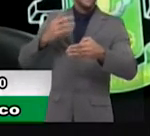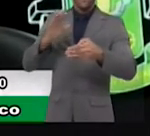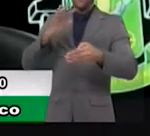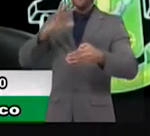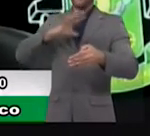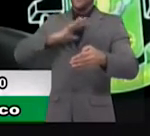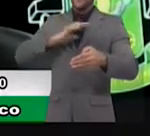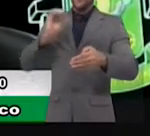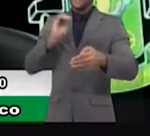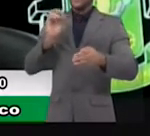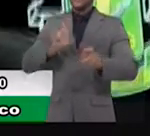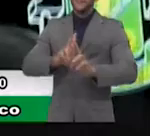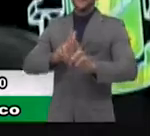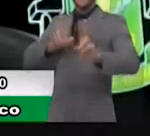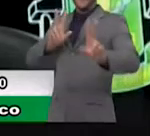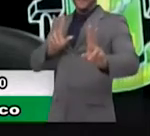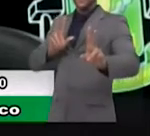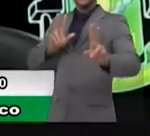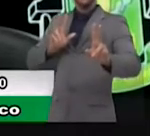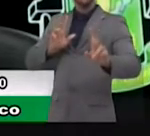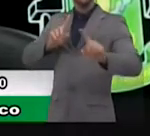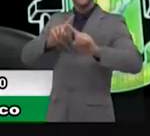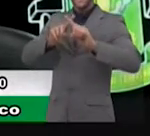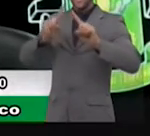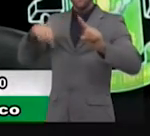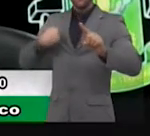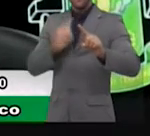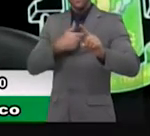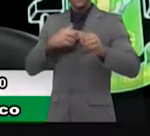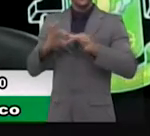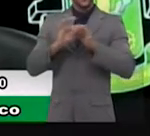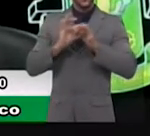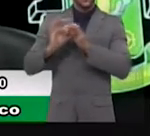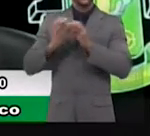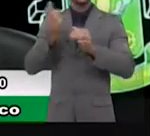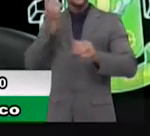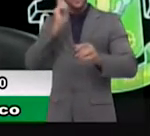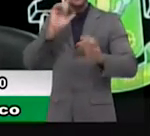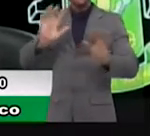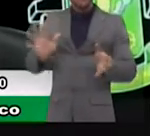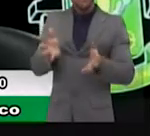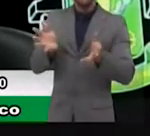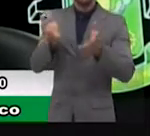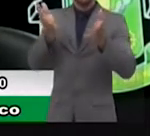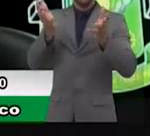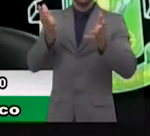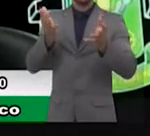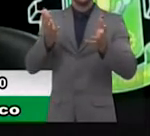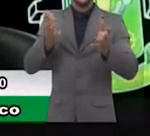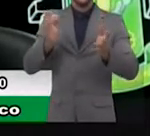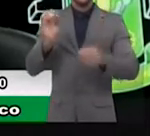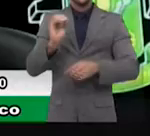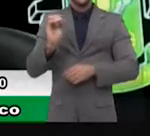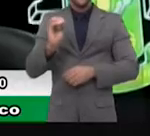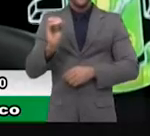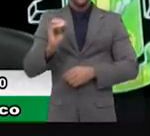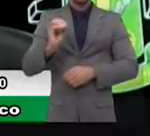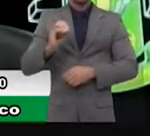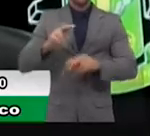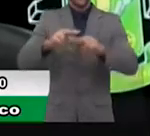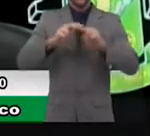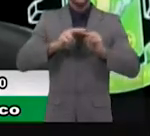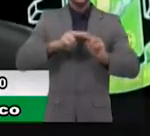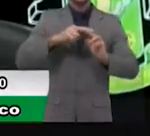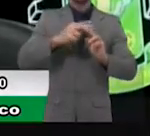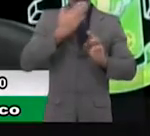pessoas de melhorar a qualidade de vida das pessoas. E é isso que nós estamos aqui. E eu queria pedir para o secretário que ele fizesse a leitura. Vou